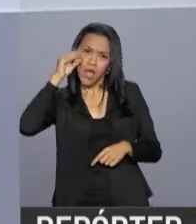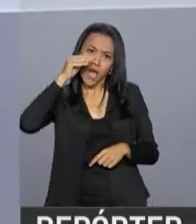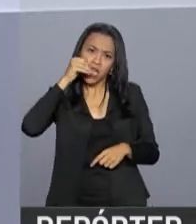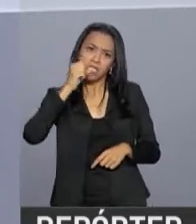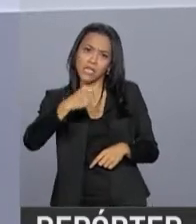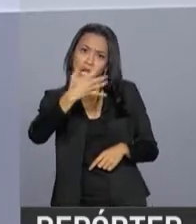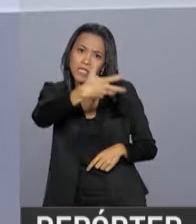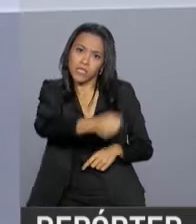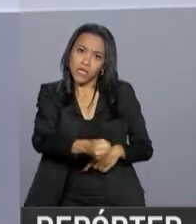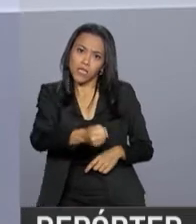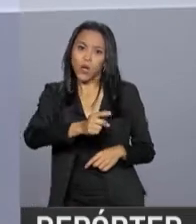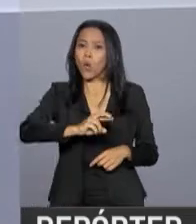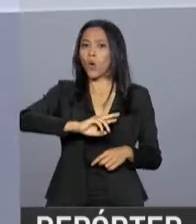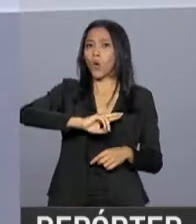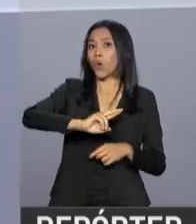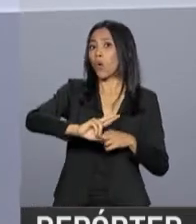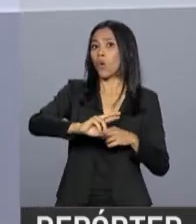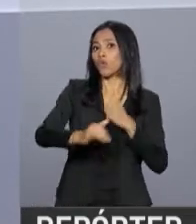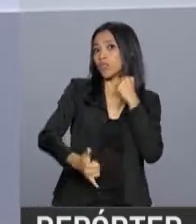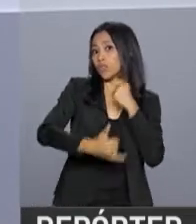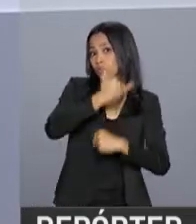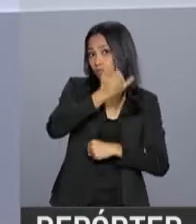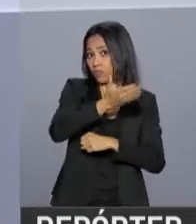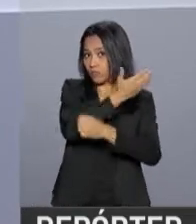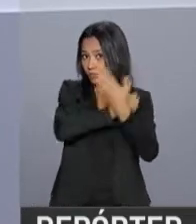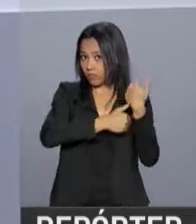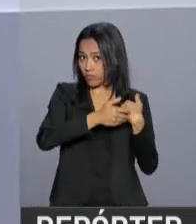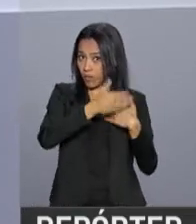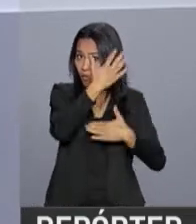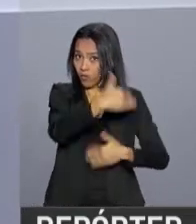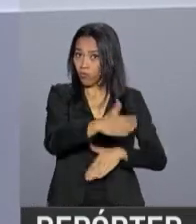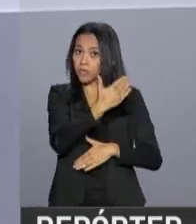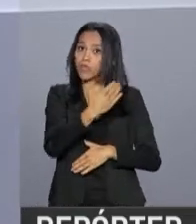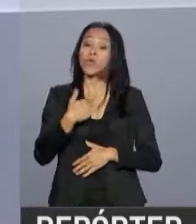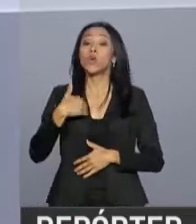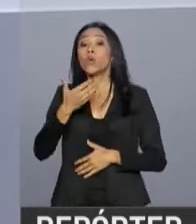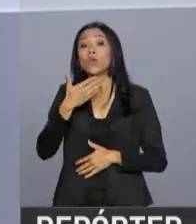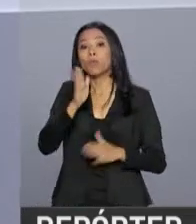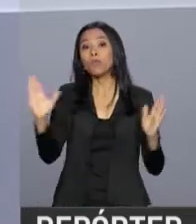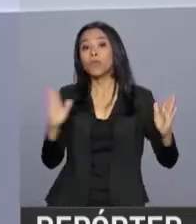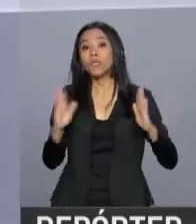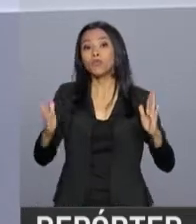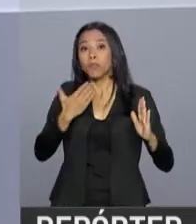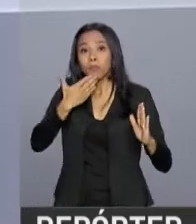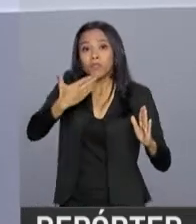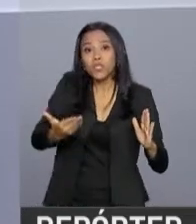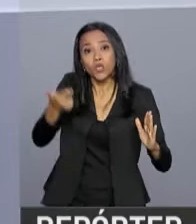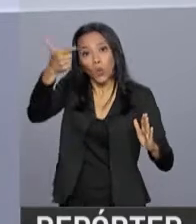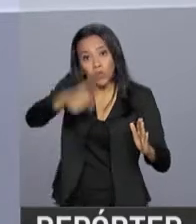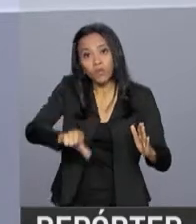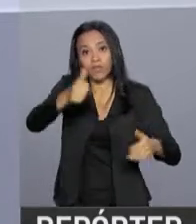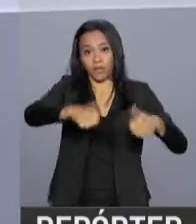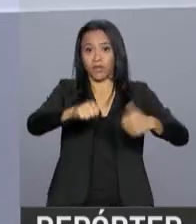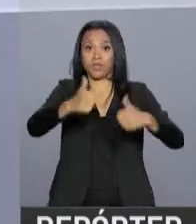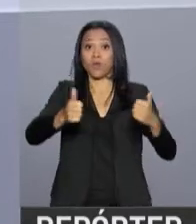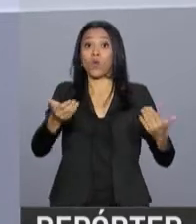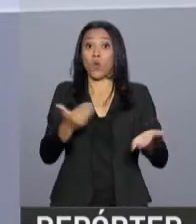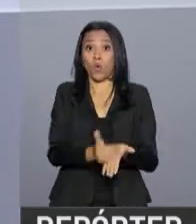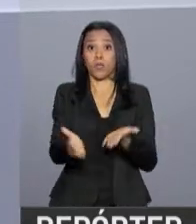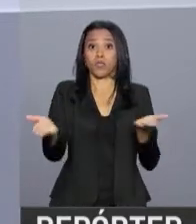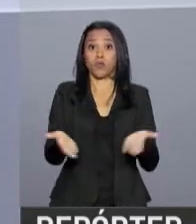justificativas de ausência na edição anterior o período para recorrer do resultado começa hoje e segue até 29 de abril